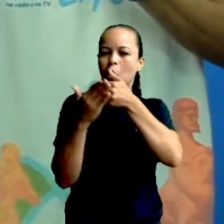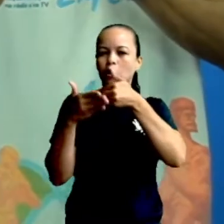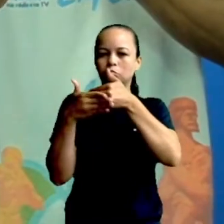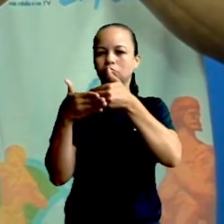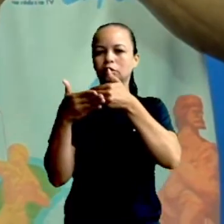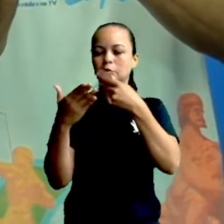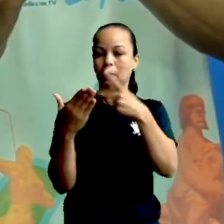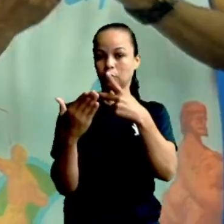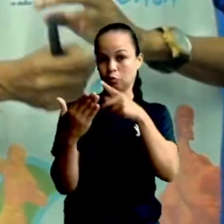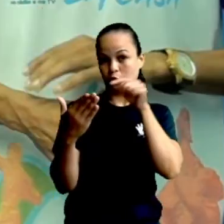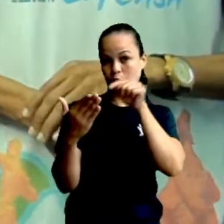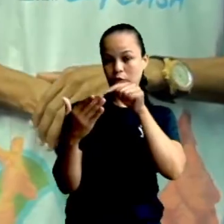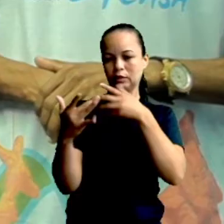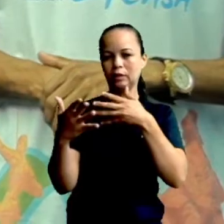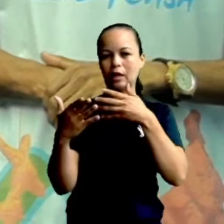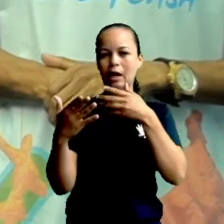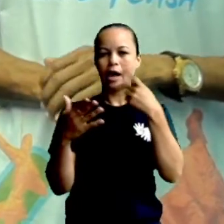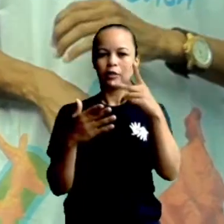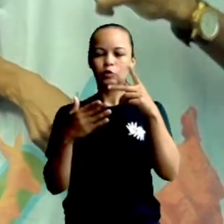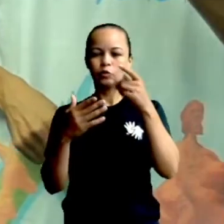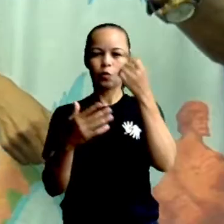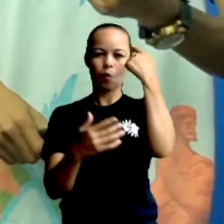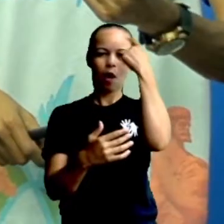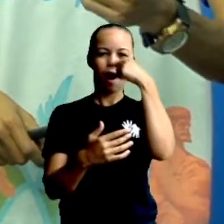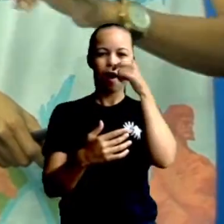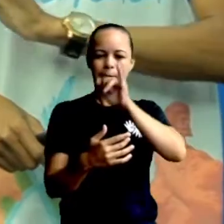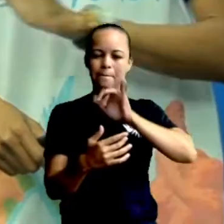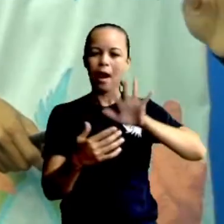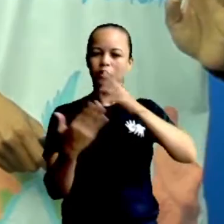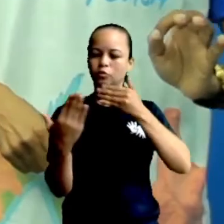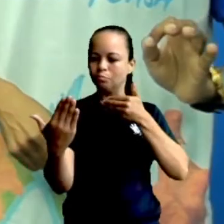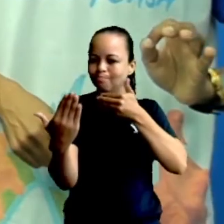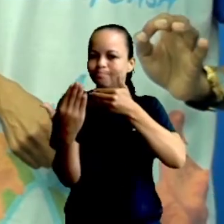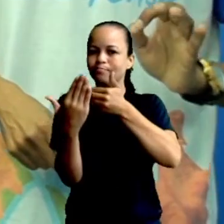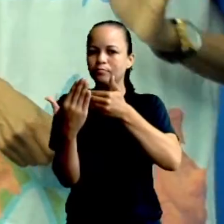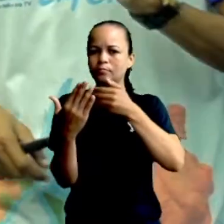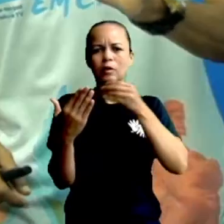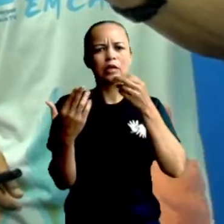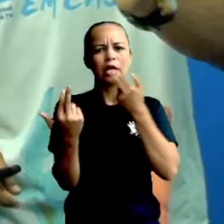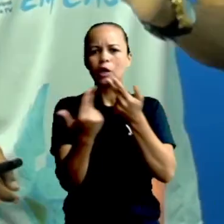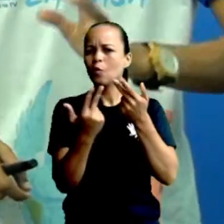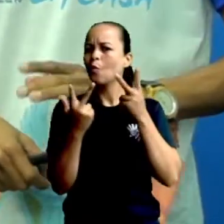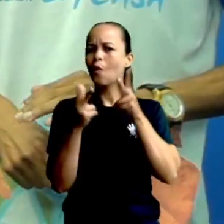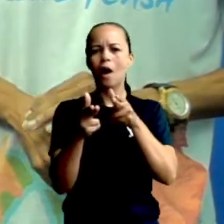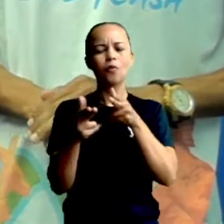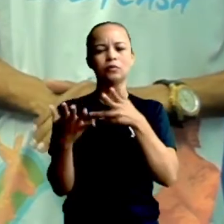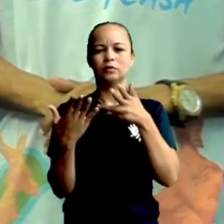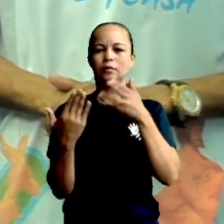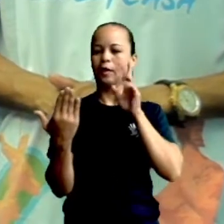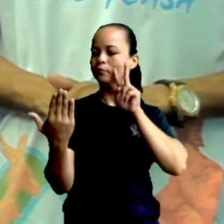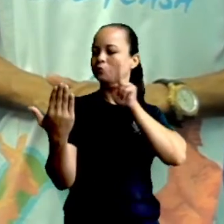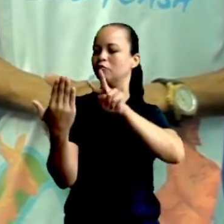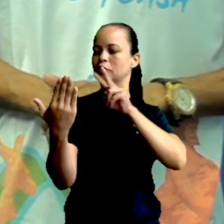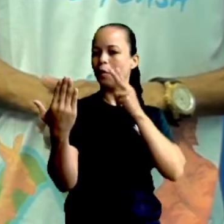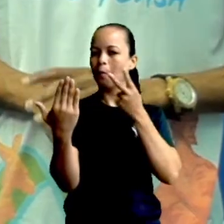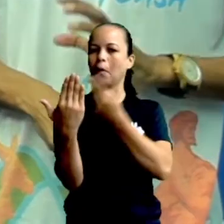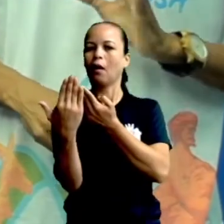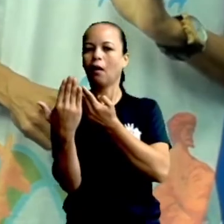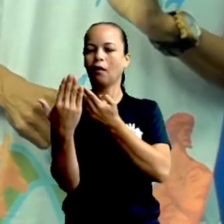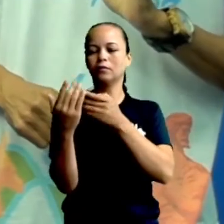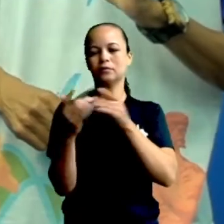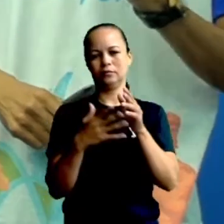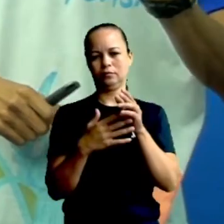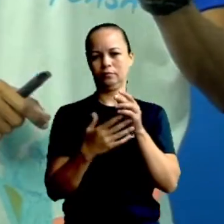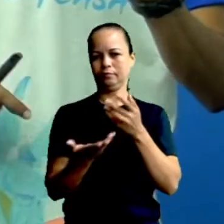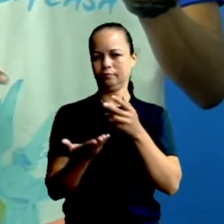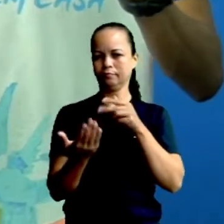sua imagem também se aproxima rapidamente. No mesmo instante, é simultâneo. Apareceu você, apareceu a sua imagem. Não é